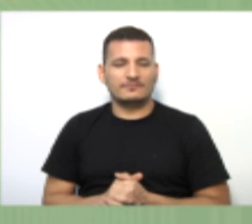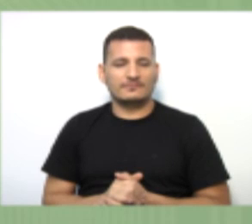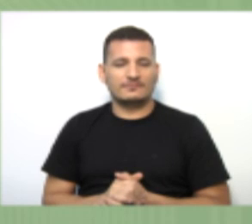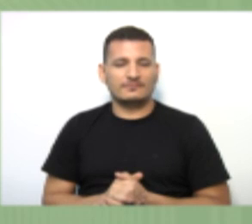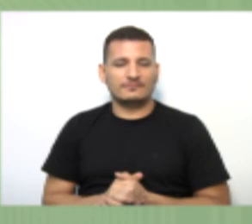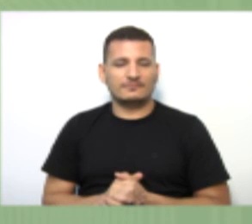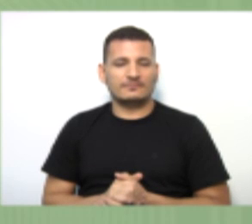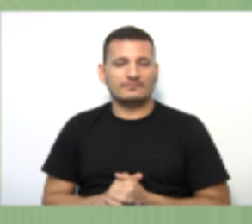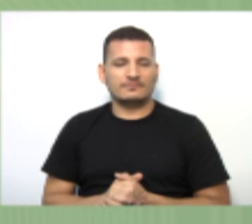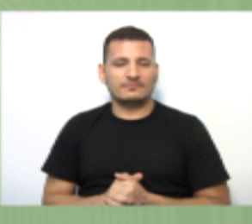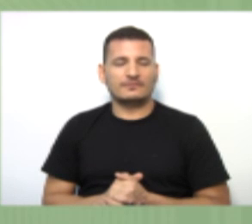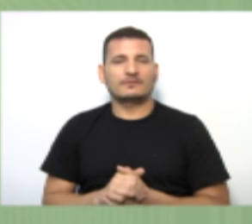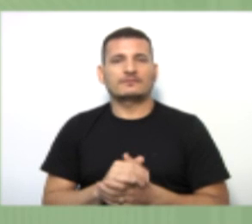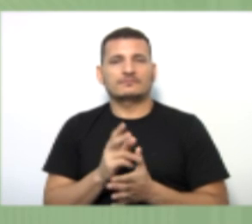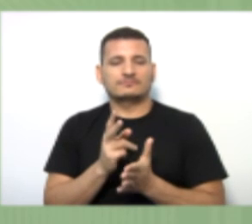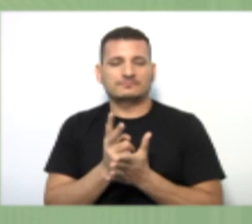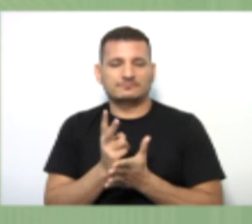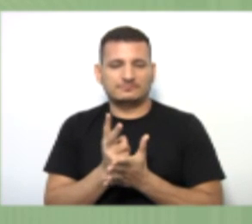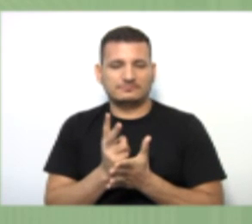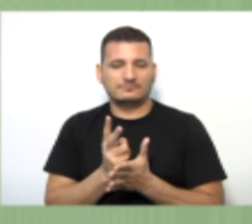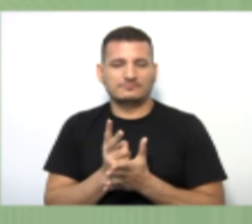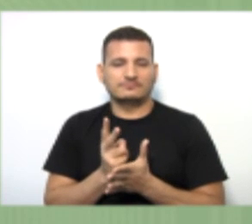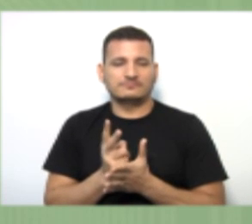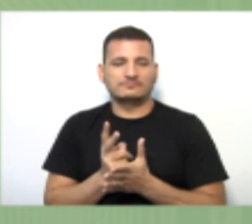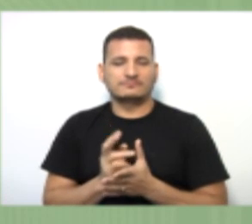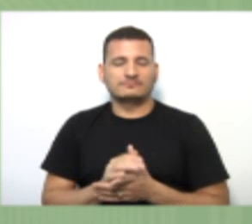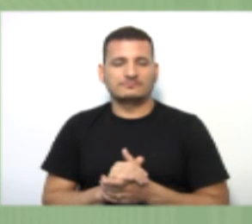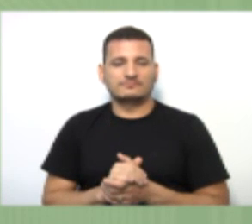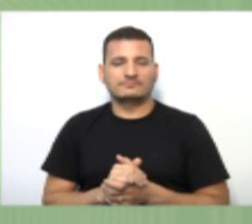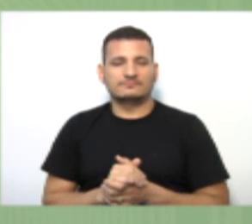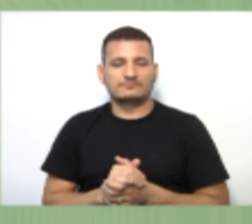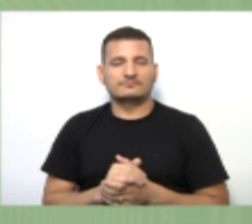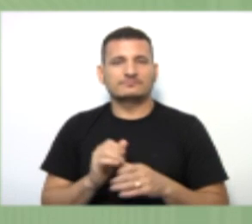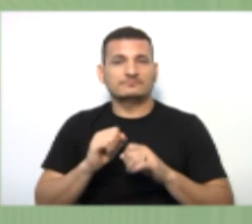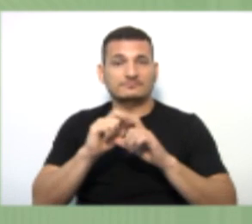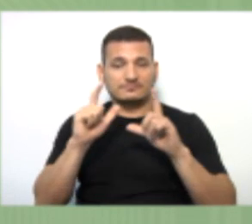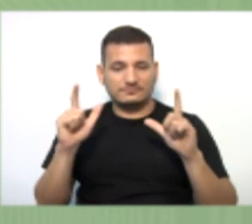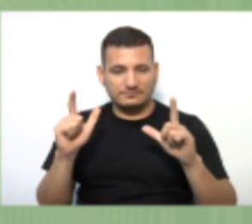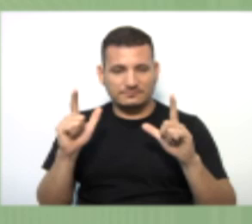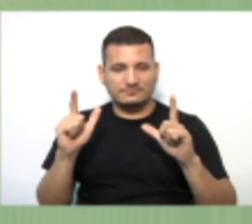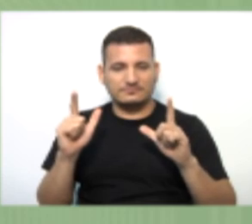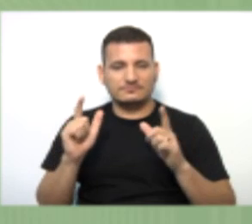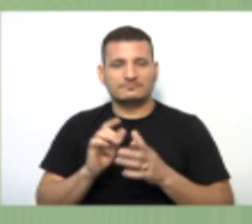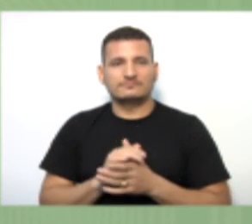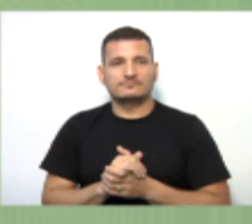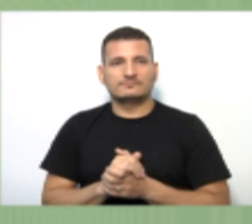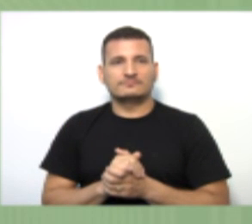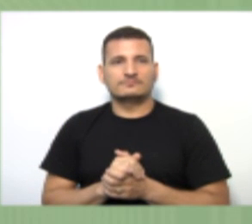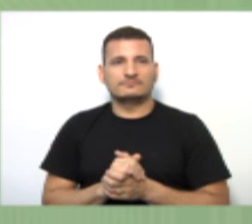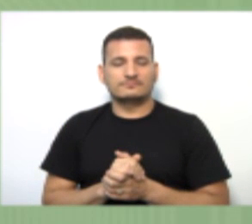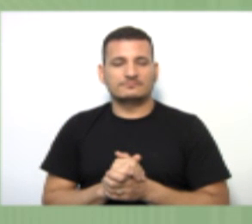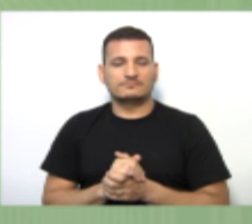preparei aqui? Mesma coisa, vamos lá. Esse aqui já é um pouquinho diferente. Acordar,